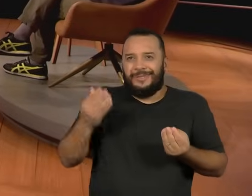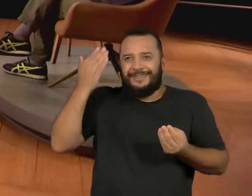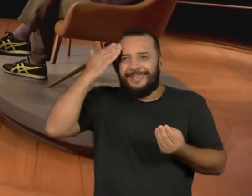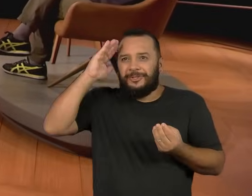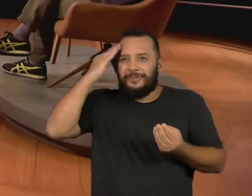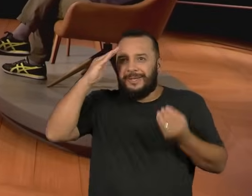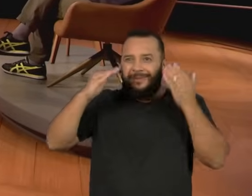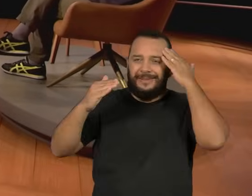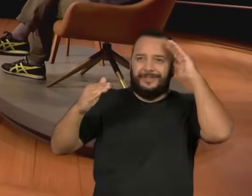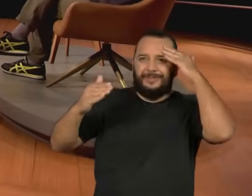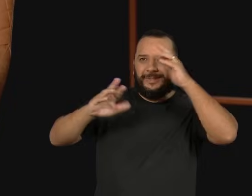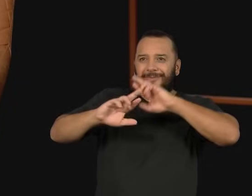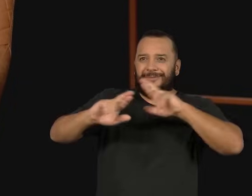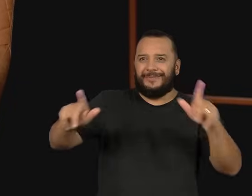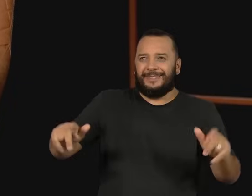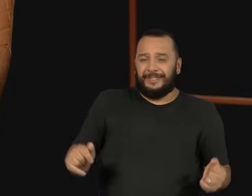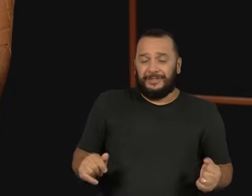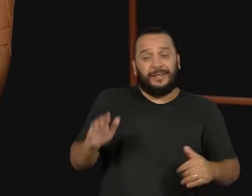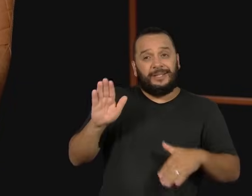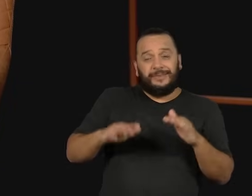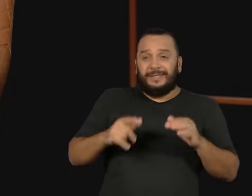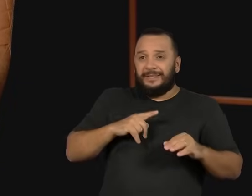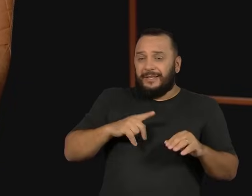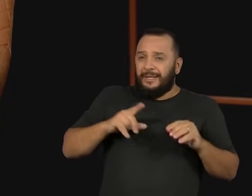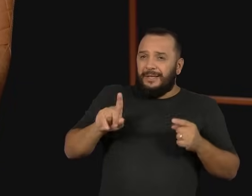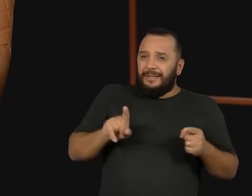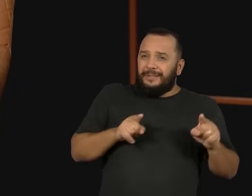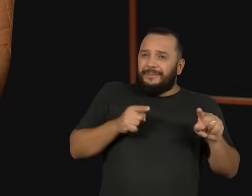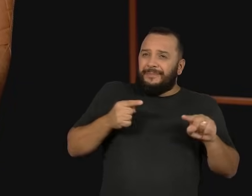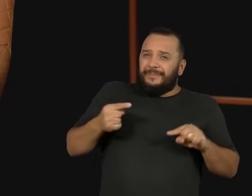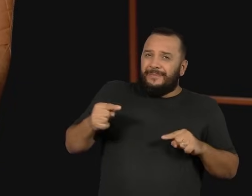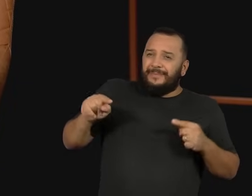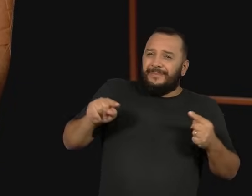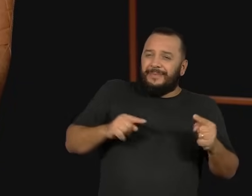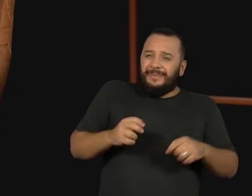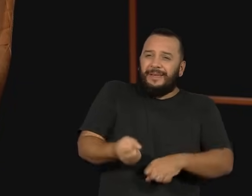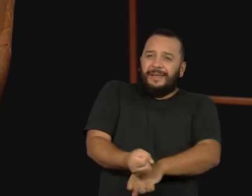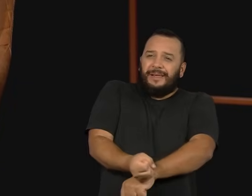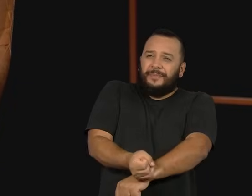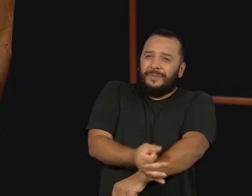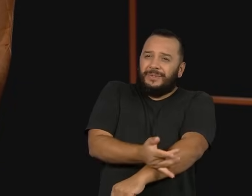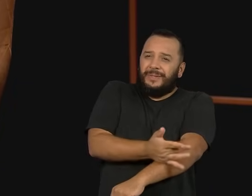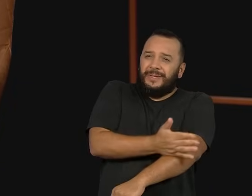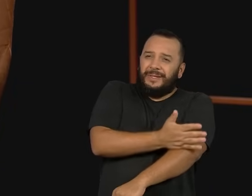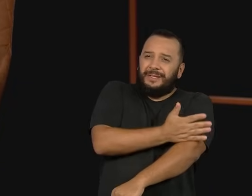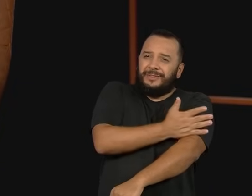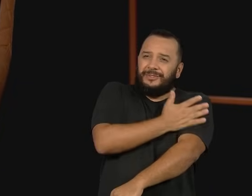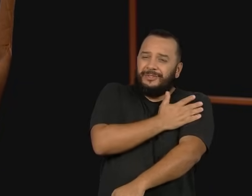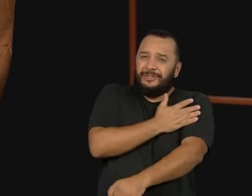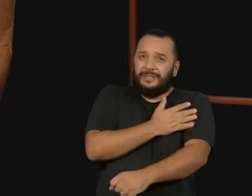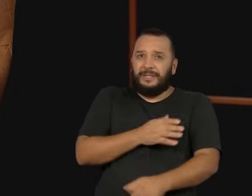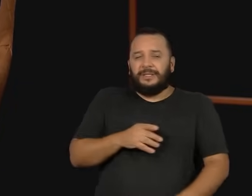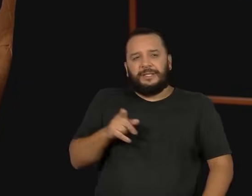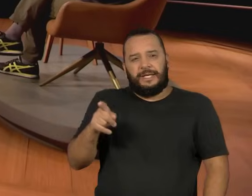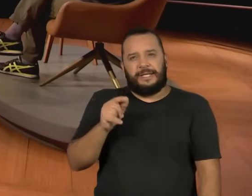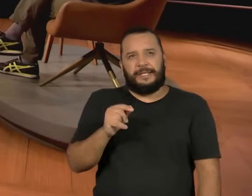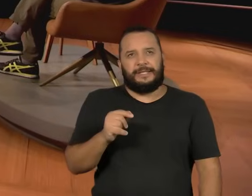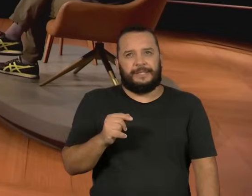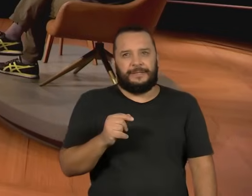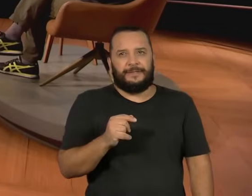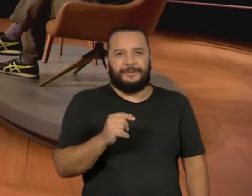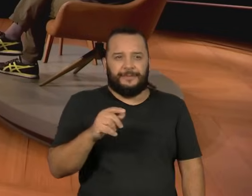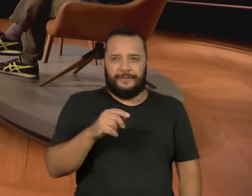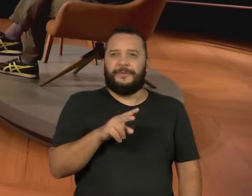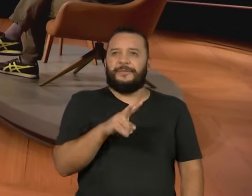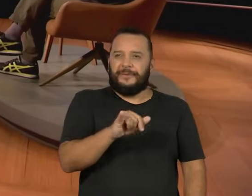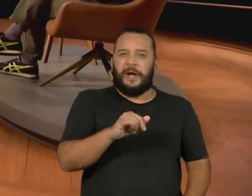dou uma melodia para ele, que ela é bem emotiva, né? Assim, e aí ele fala assim, vamos